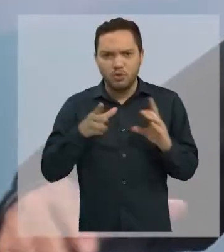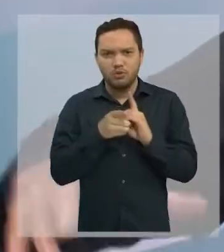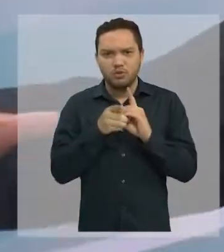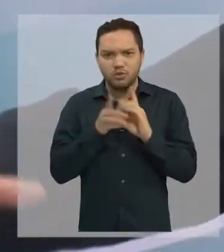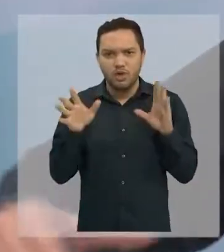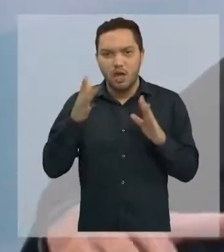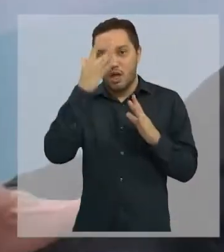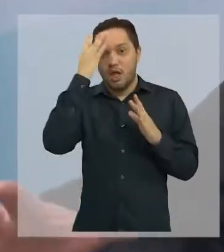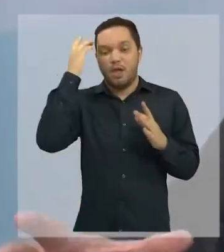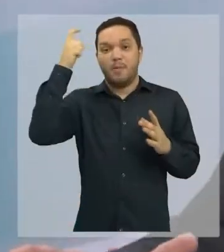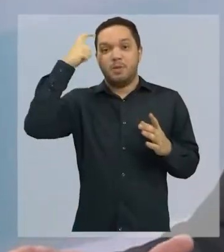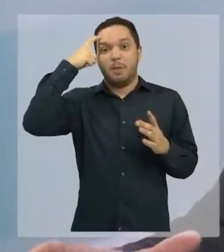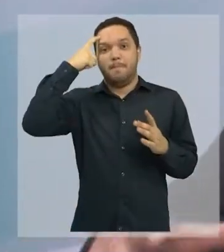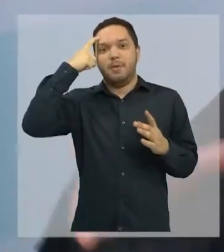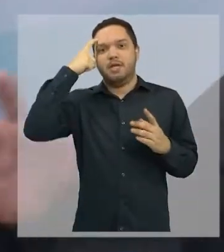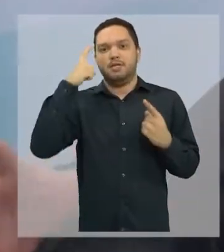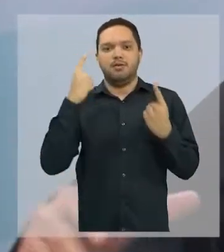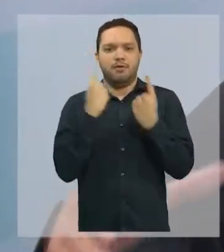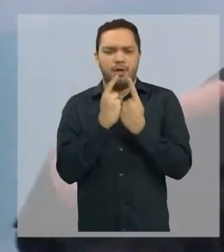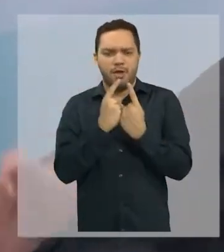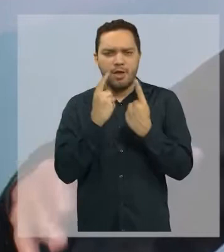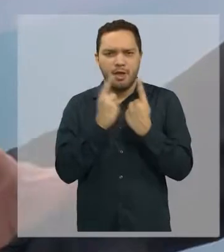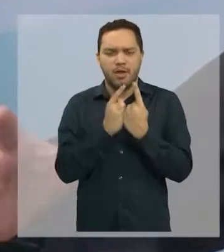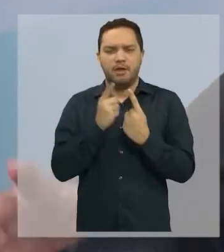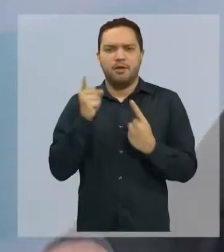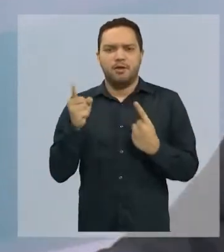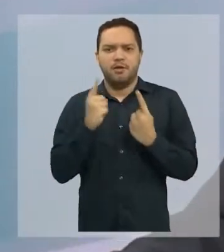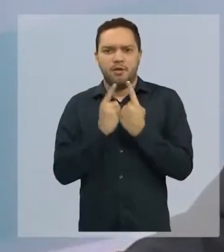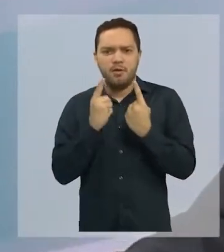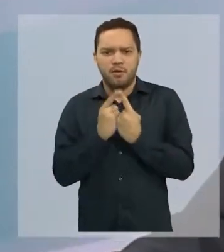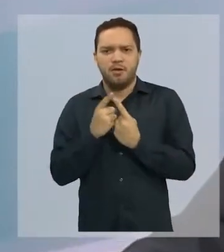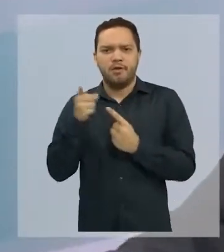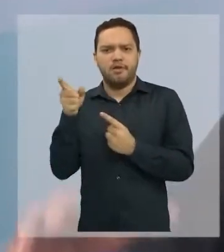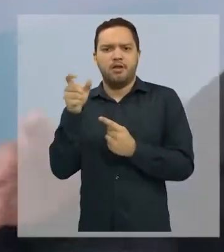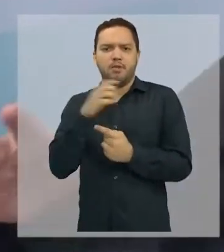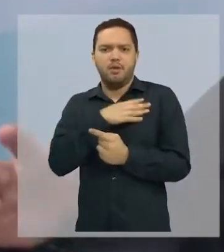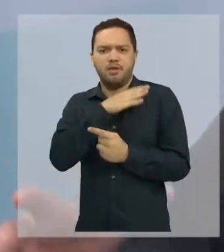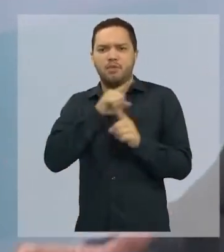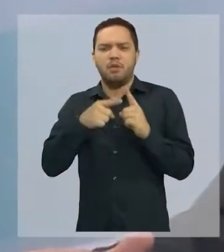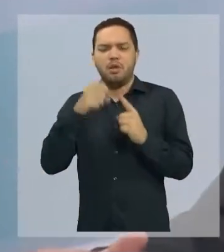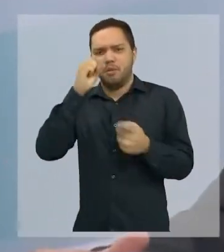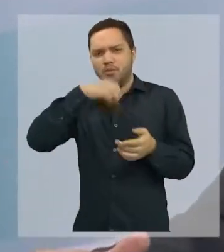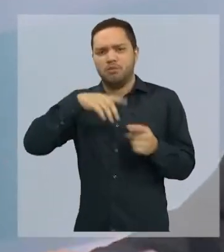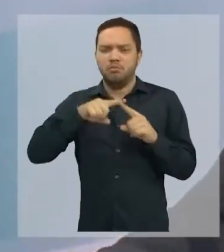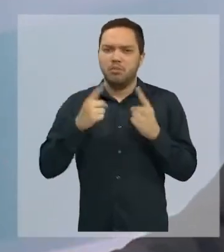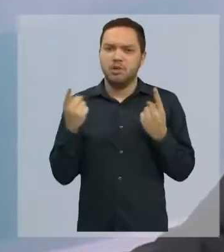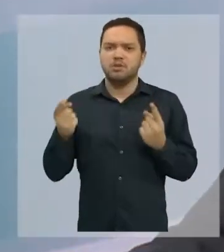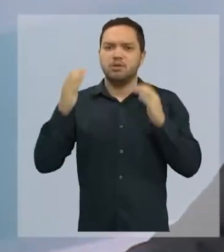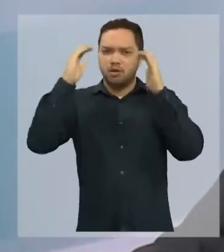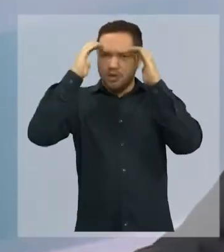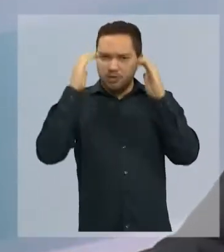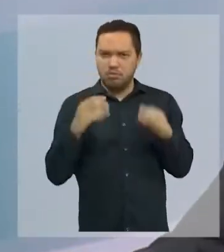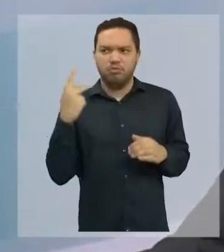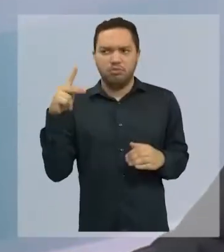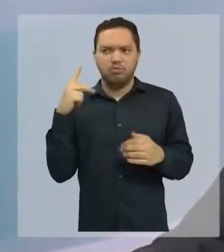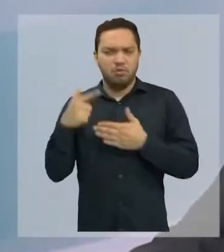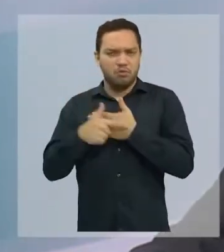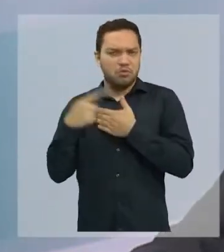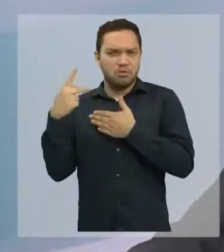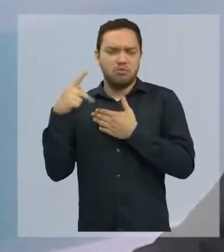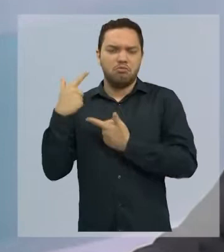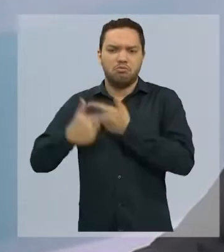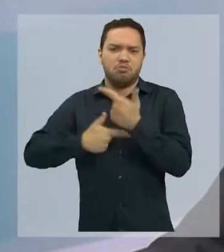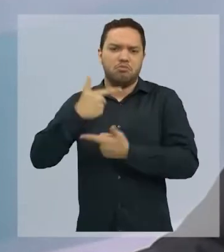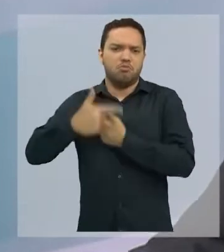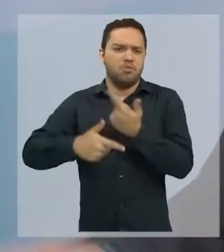mundo esperava que ele fosse um ditador, porque é um militar e ele é um pouco brusco, né? Mas não, ele respeita, ele faz a parte dele.